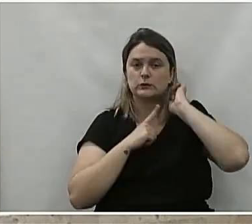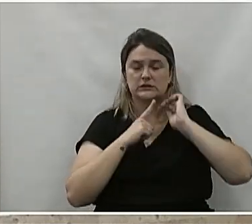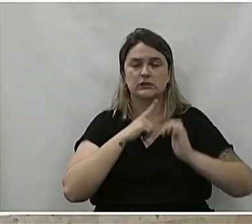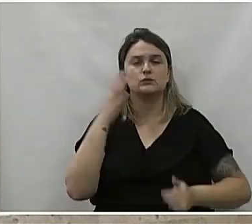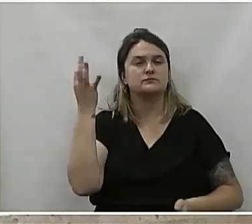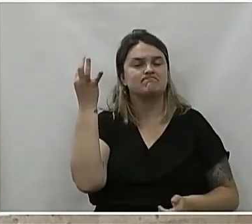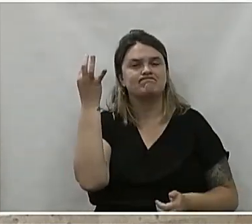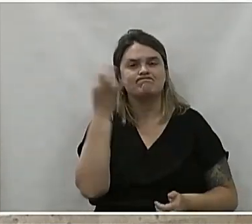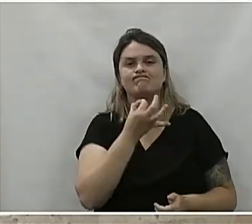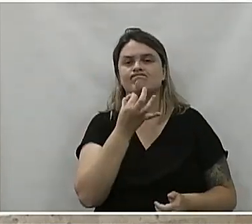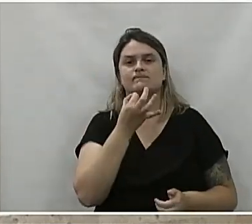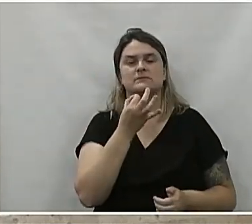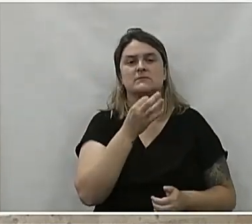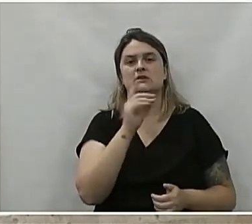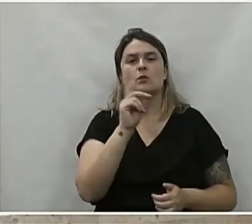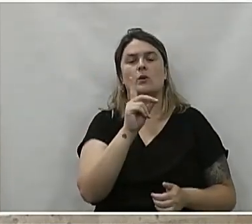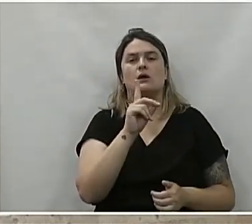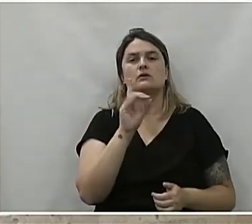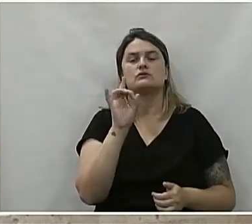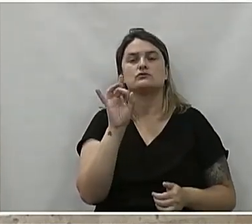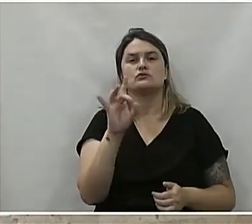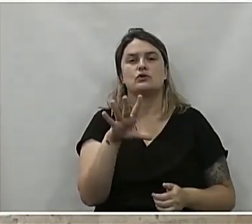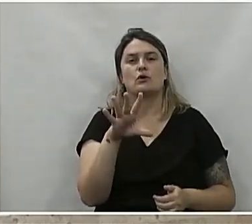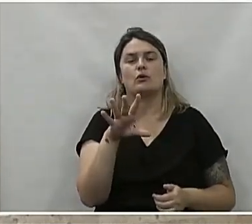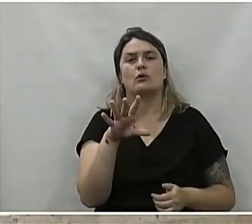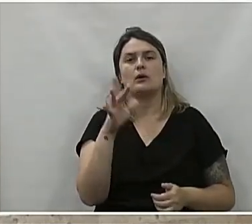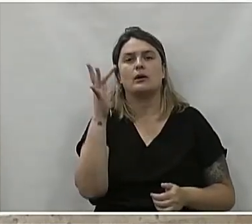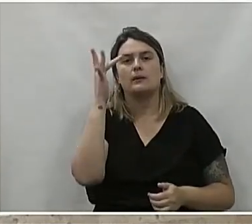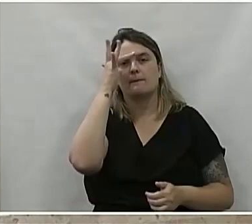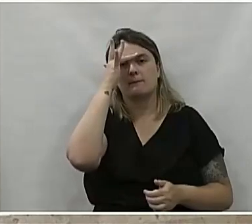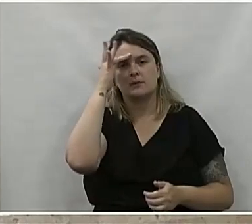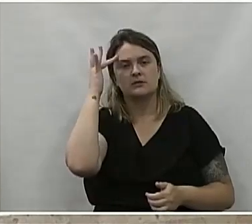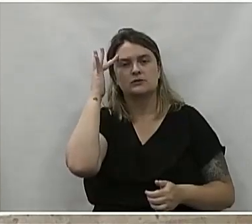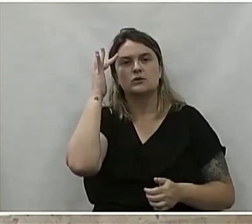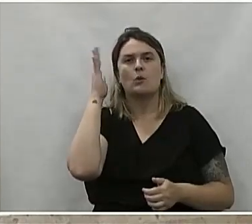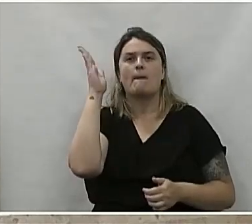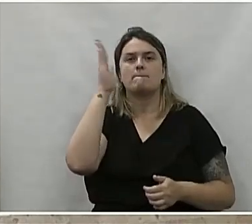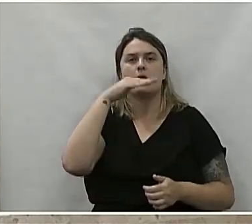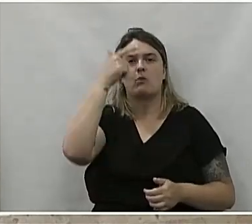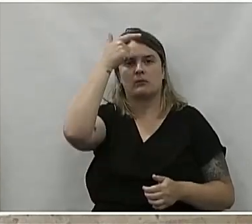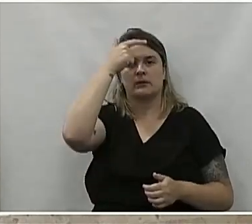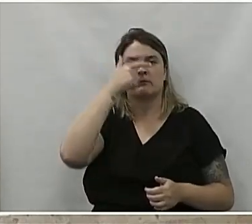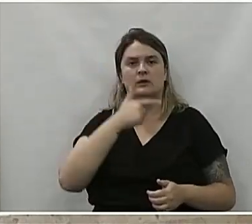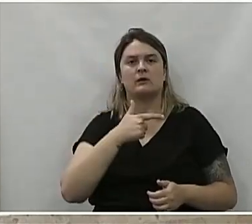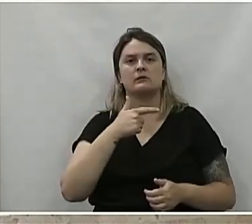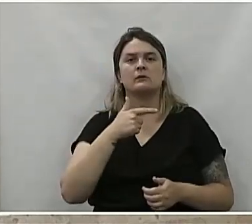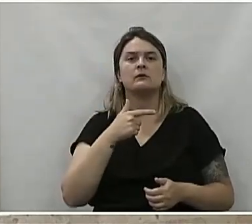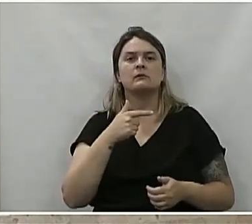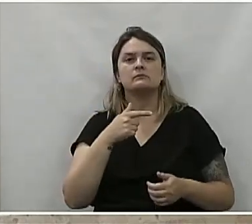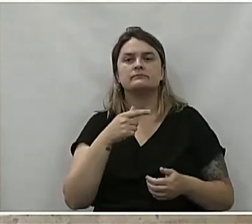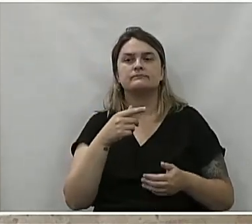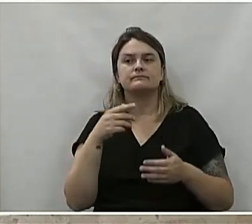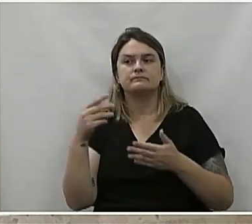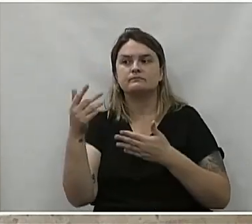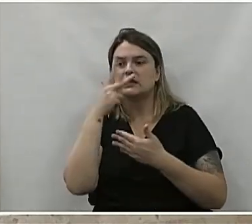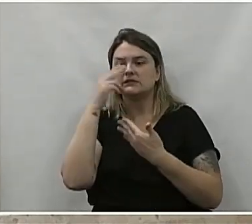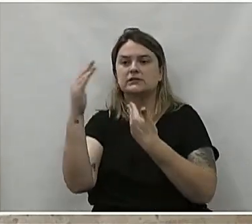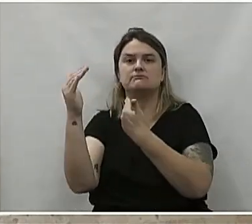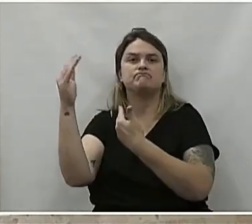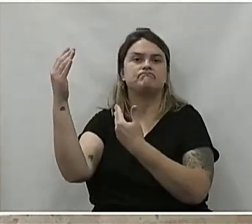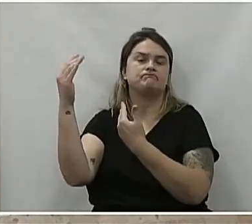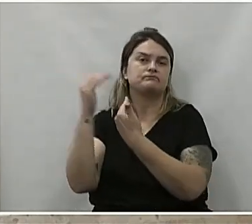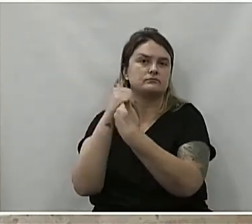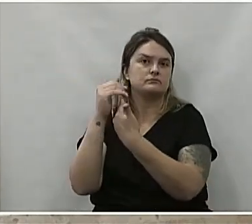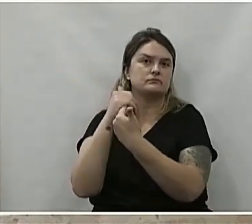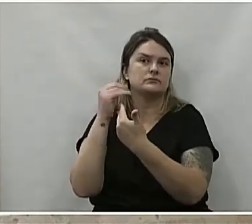Não vem Aquele Pessoal De mau índole Querendo levar Para o caminho Das drogas E